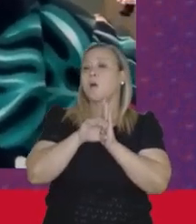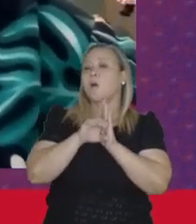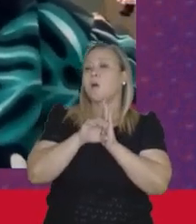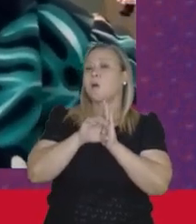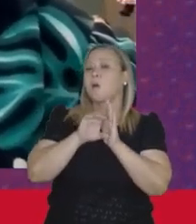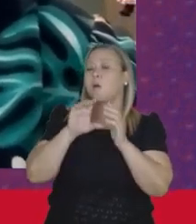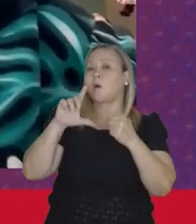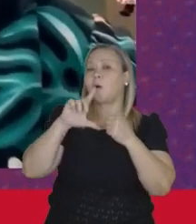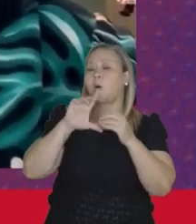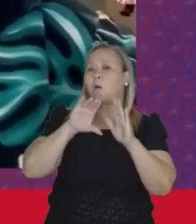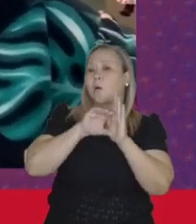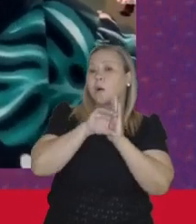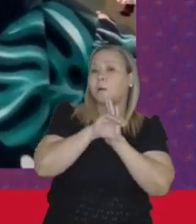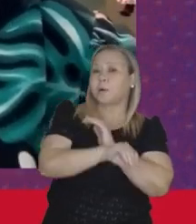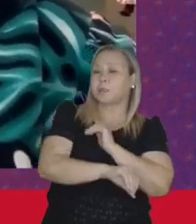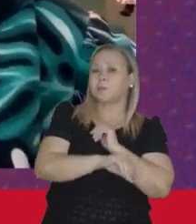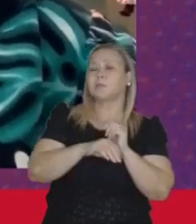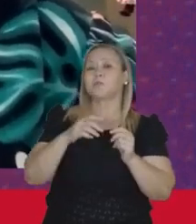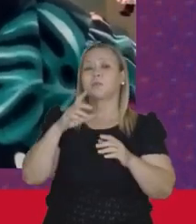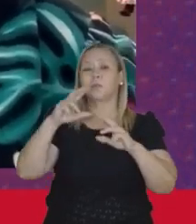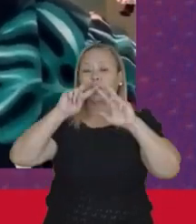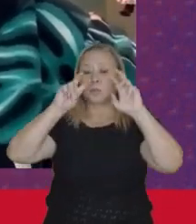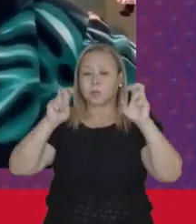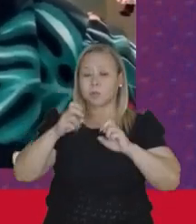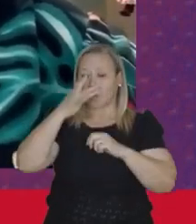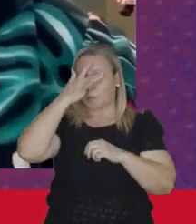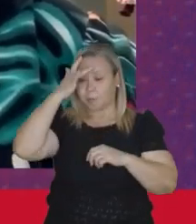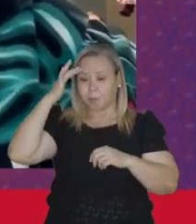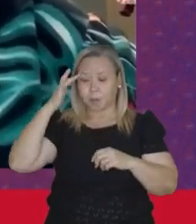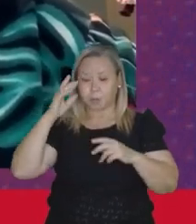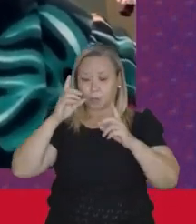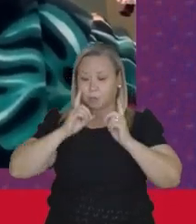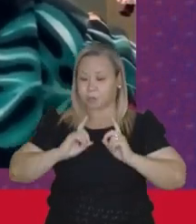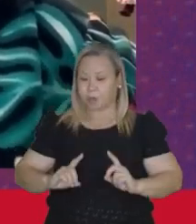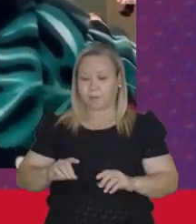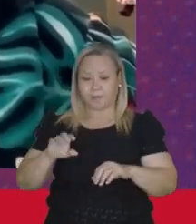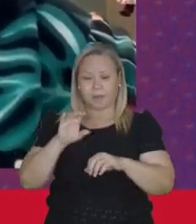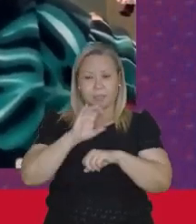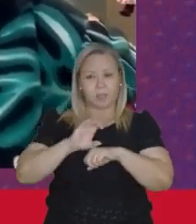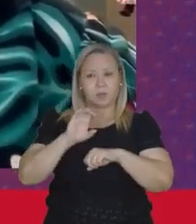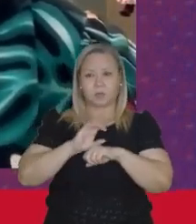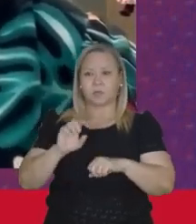com deficiência na Constituição. E não foi porque os legisladores e os